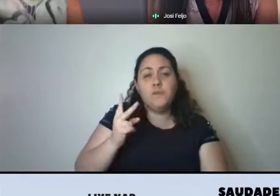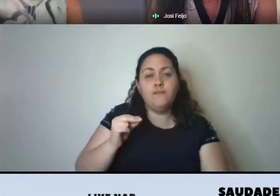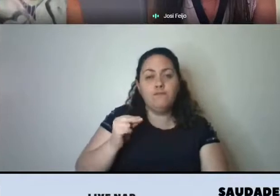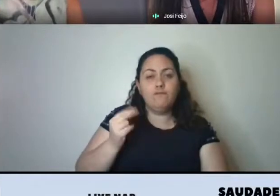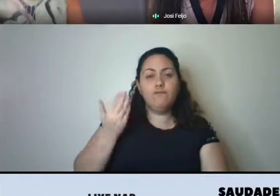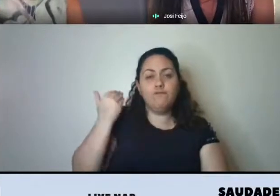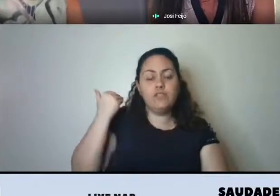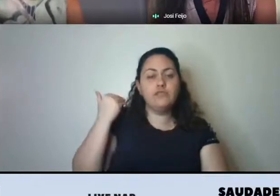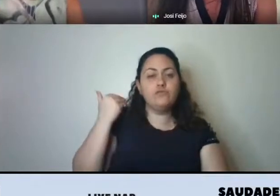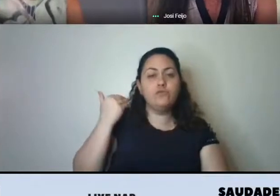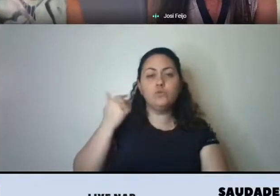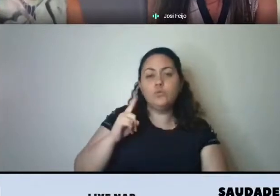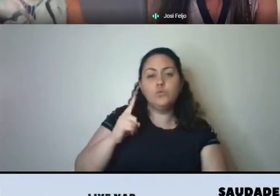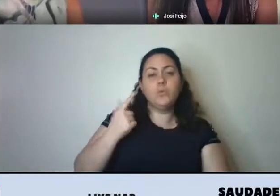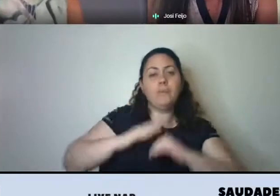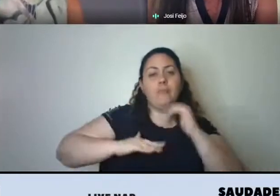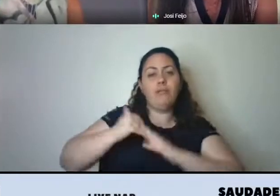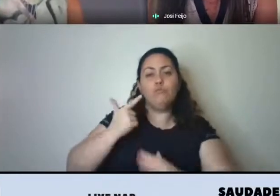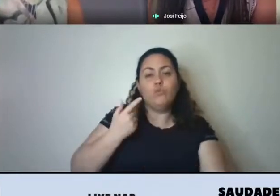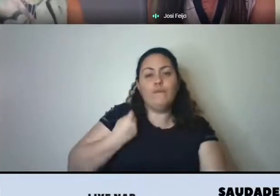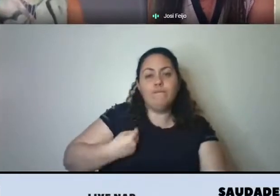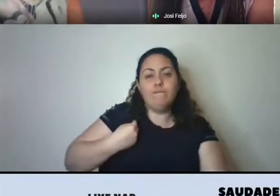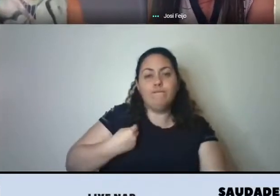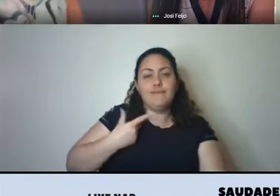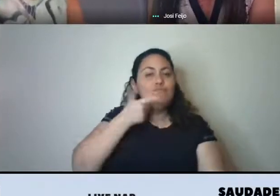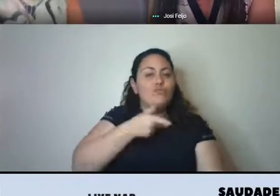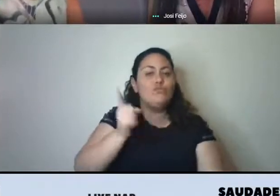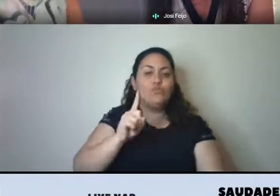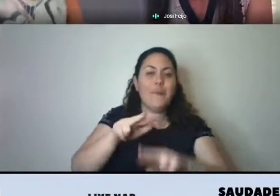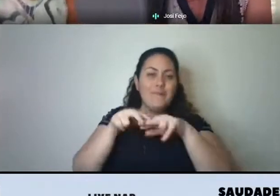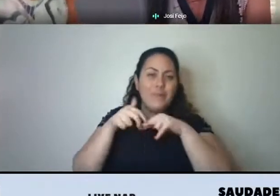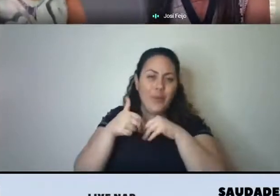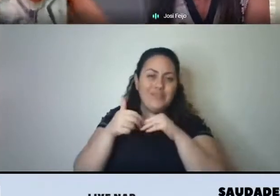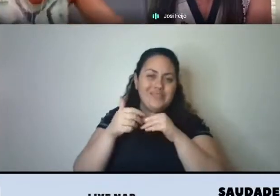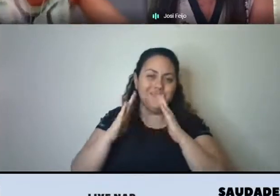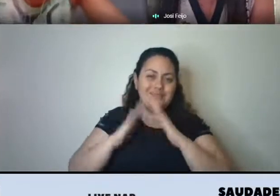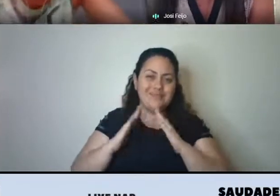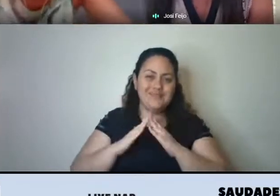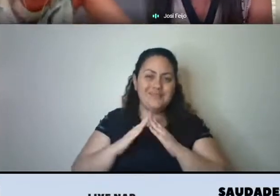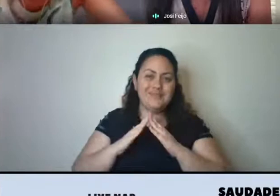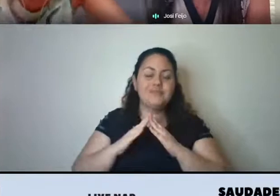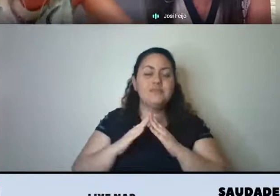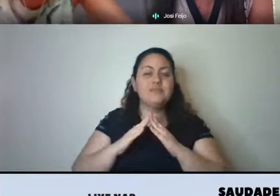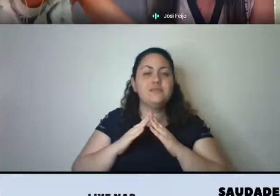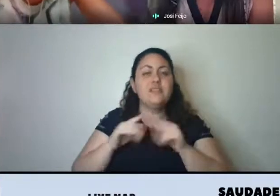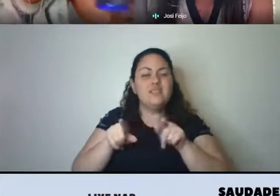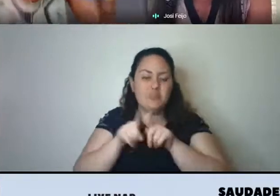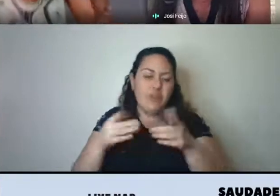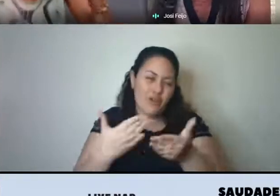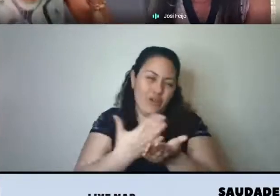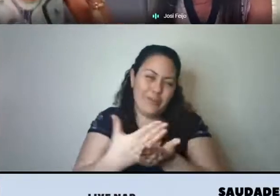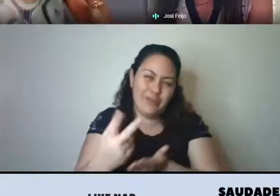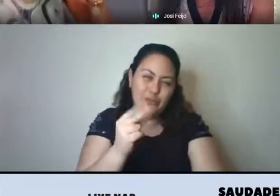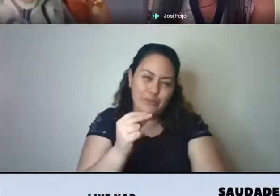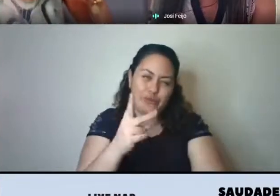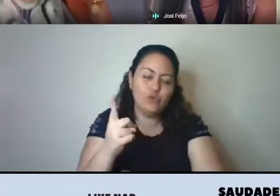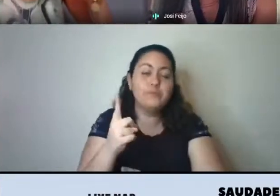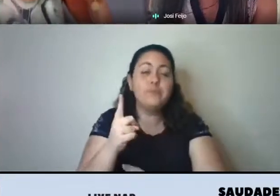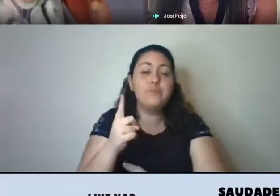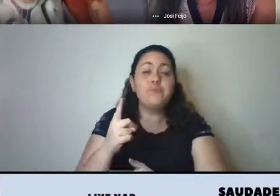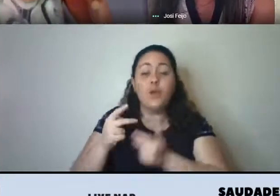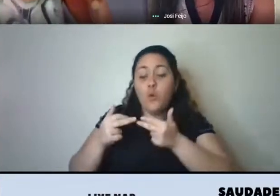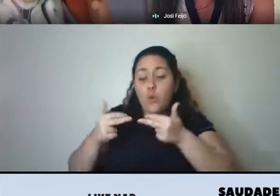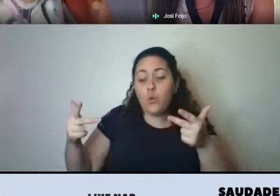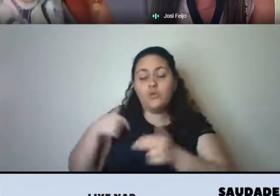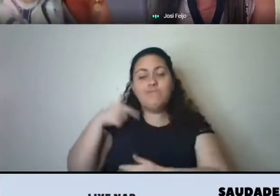ano de 2020 e agora no comecinho também, em relação a várias experiências que estavam